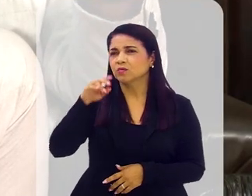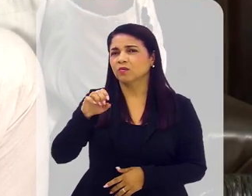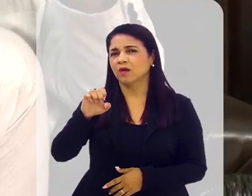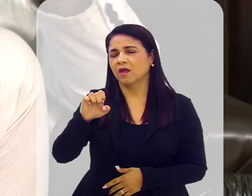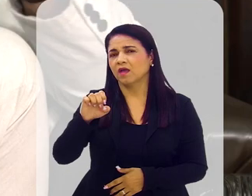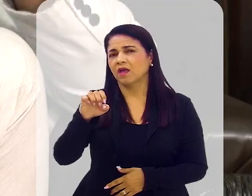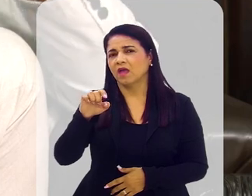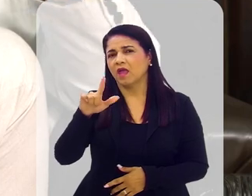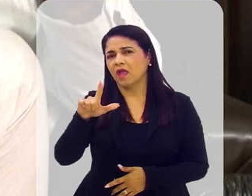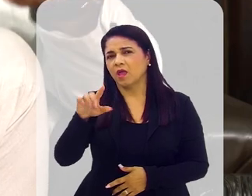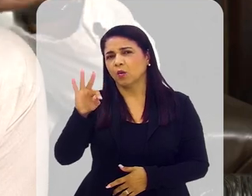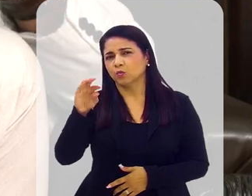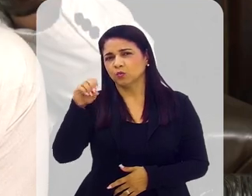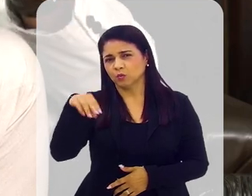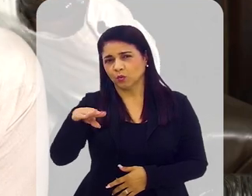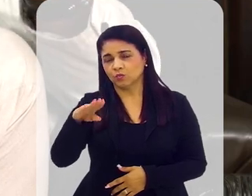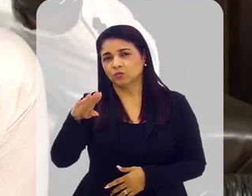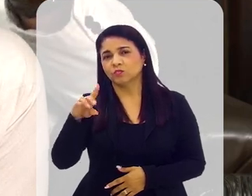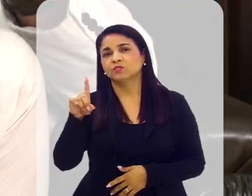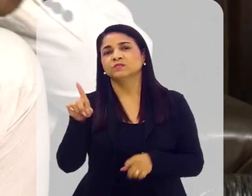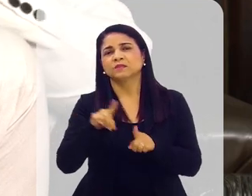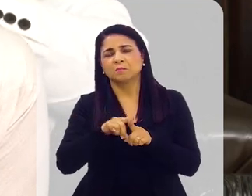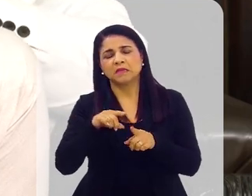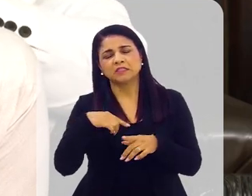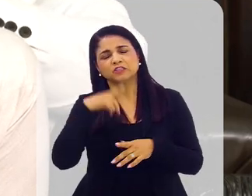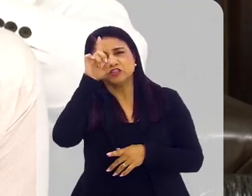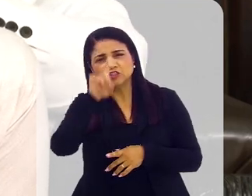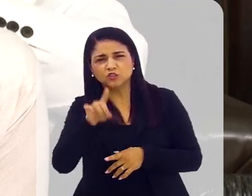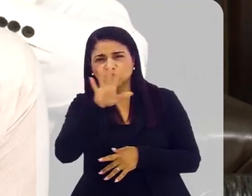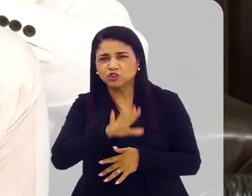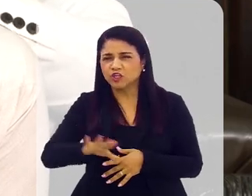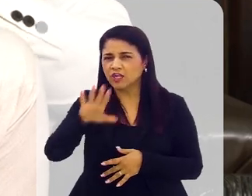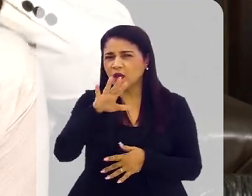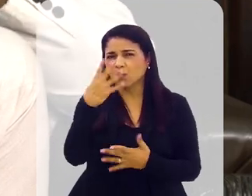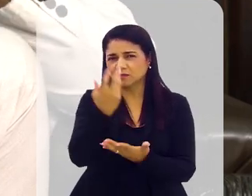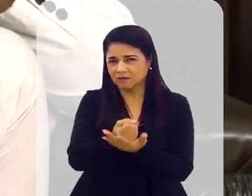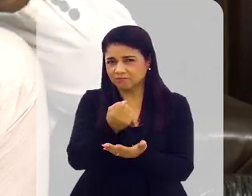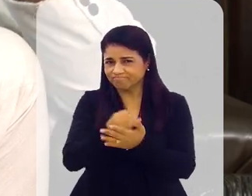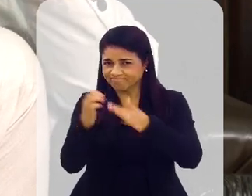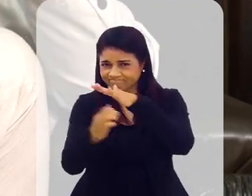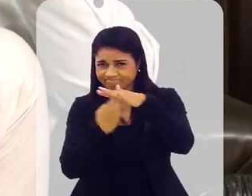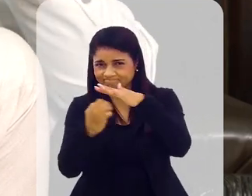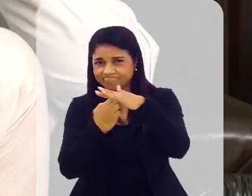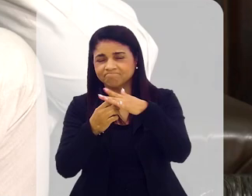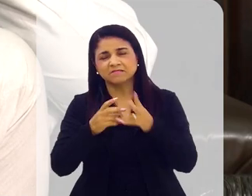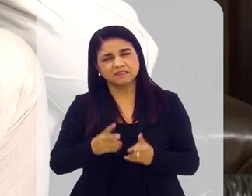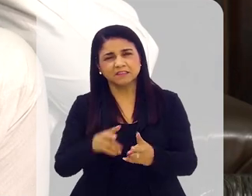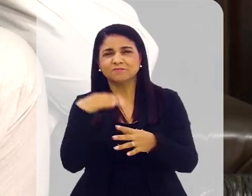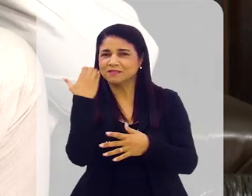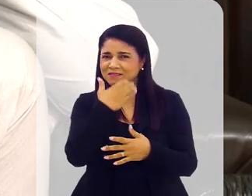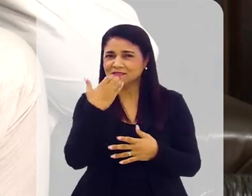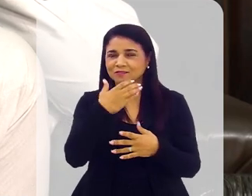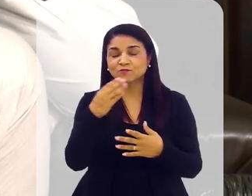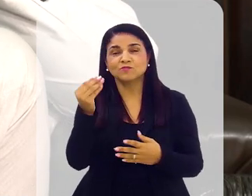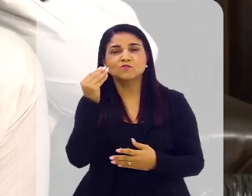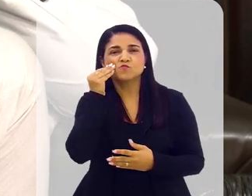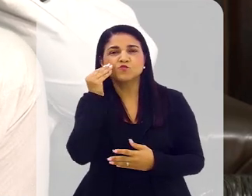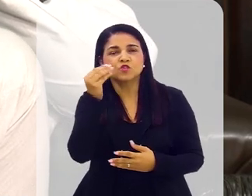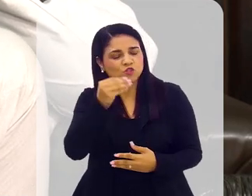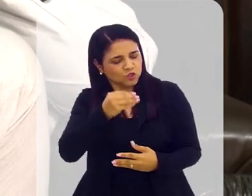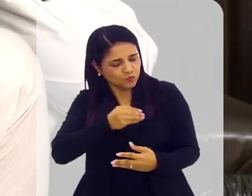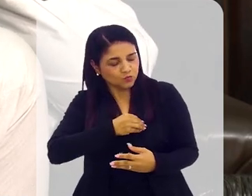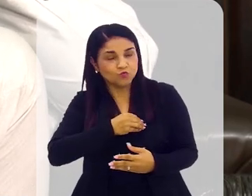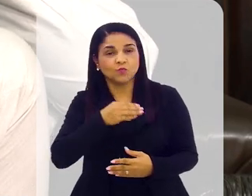Hélio Belmiro, eu não sei mais para onde anda o Hélio Belmiro, ele era o diretor-geral da gravadora, e sem me cantar isso, eu quero aproveitar e mandar um